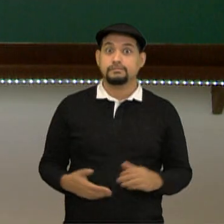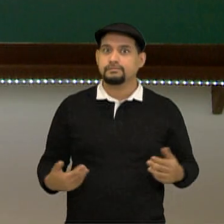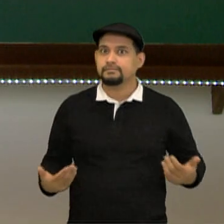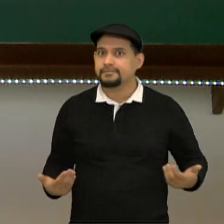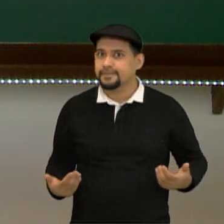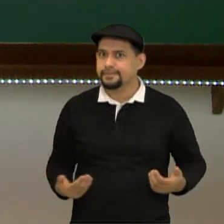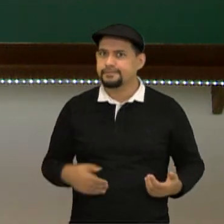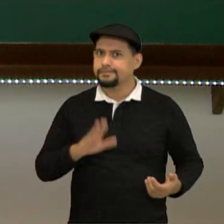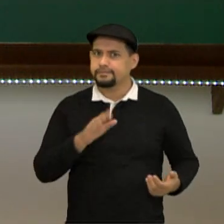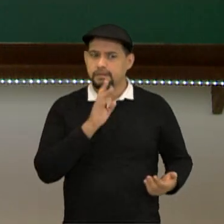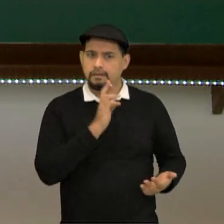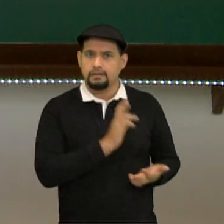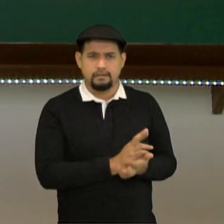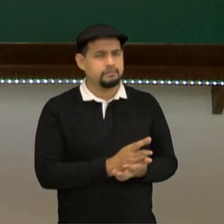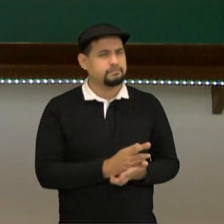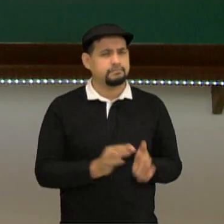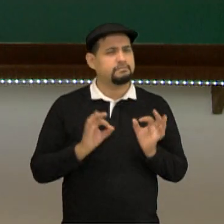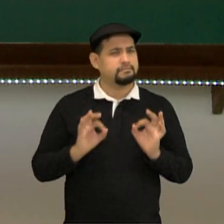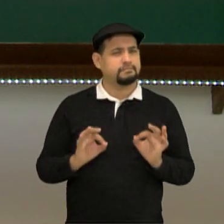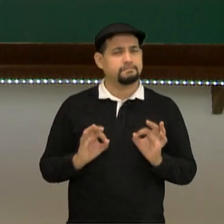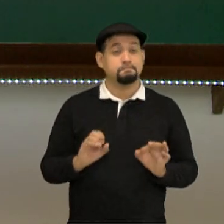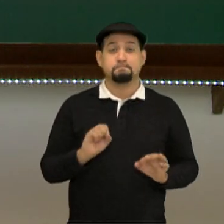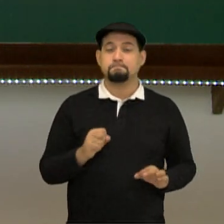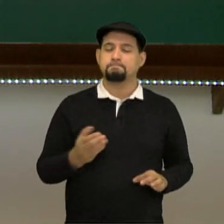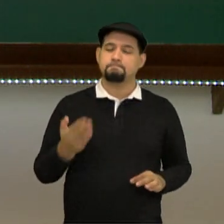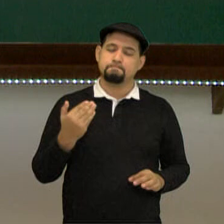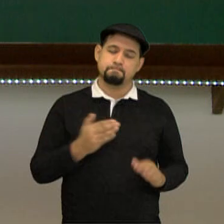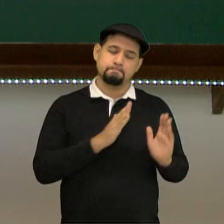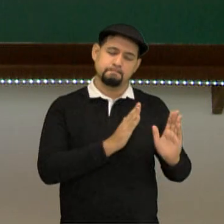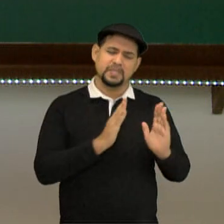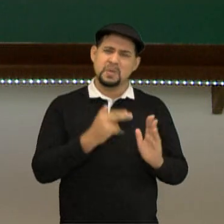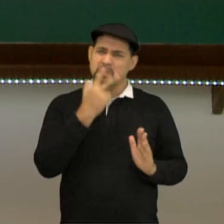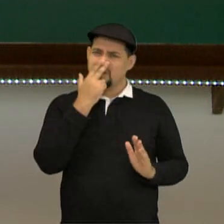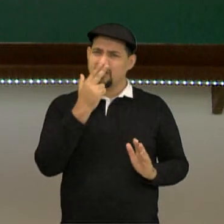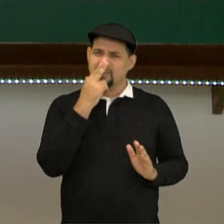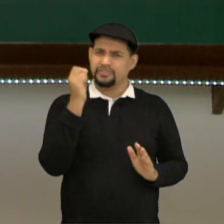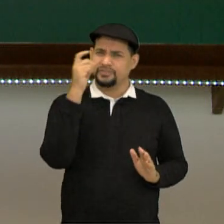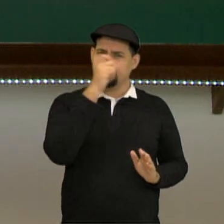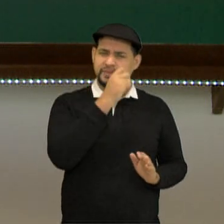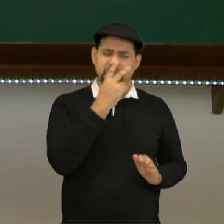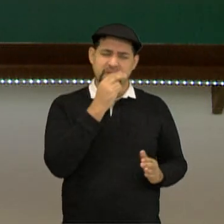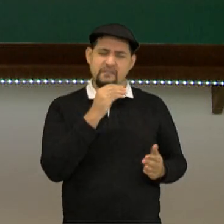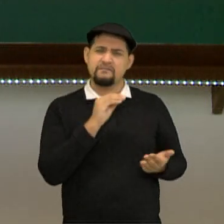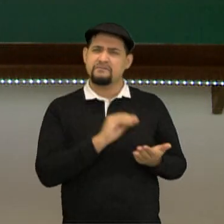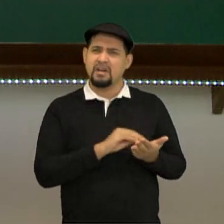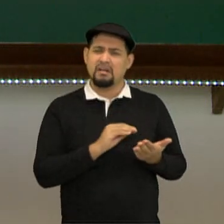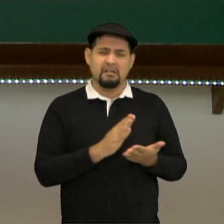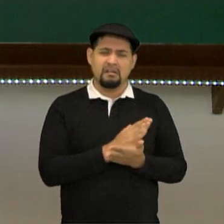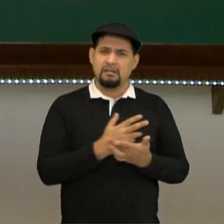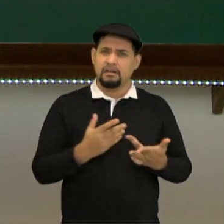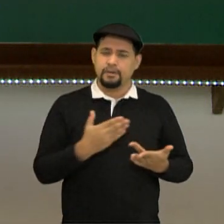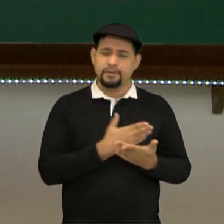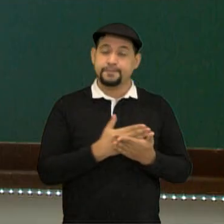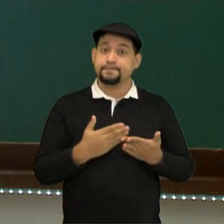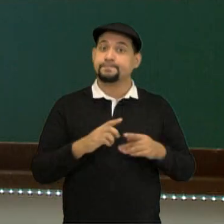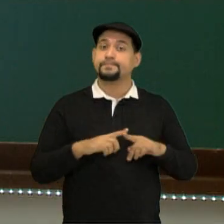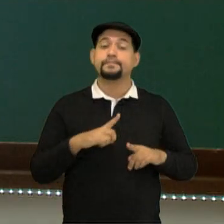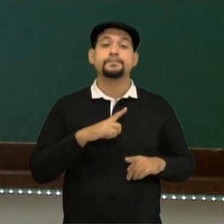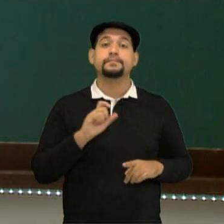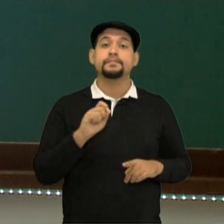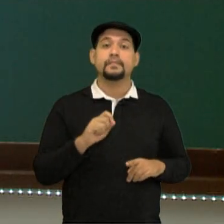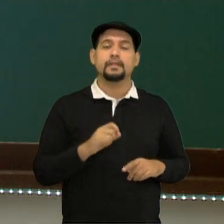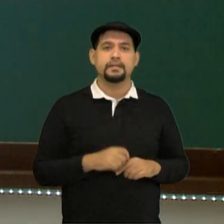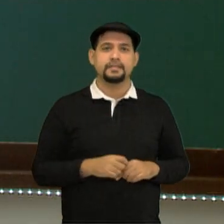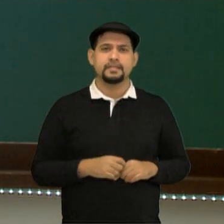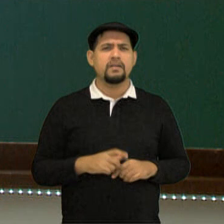E aí, galera, resolveram? Tenho certeza que sim. No primeiro passo parece que ficou difícil, né? Porque você estava faltando o capital inicial. Mas nós temos que o